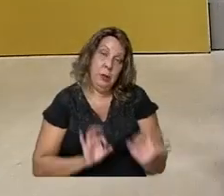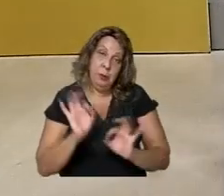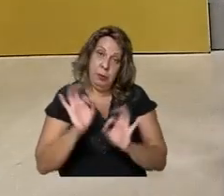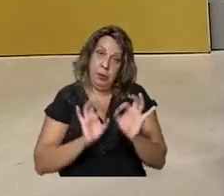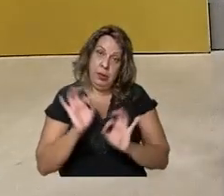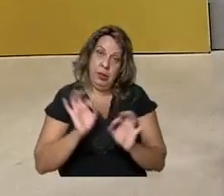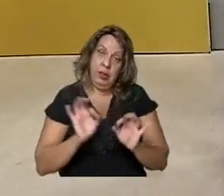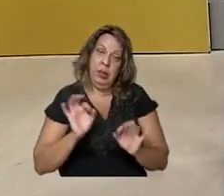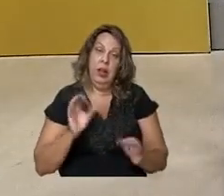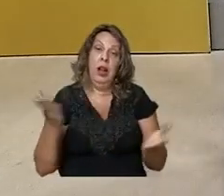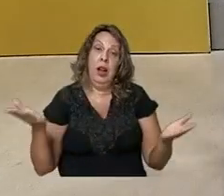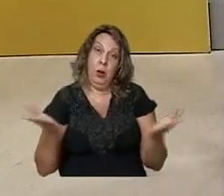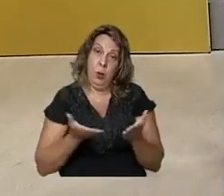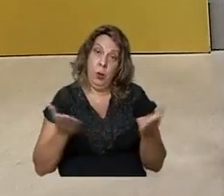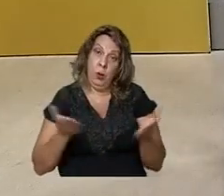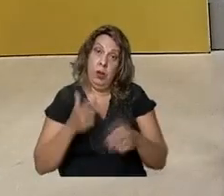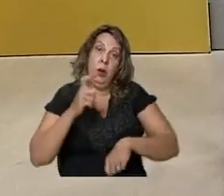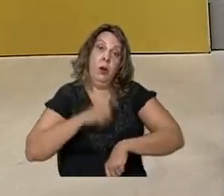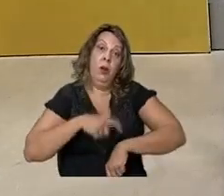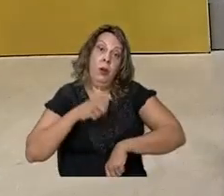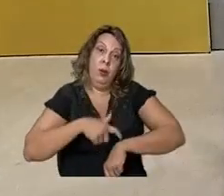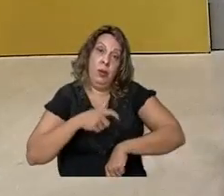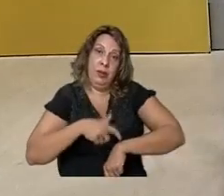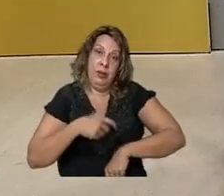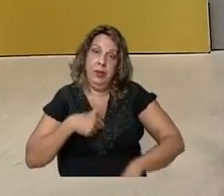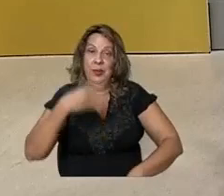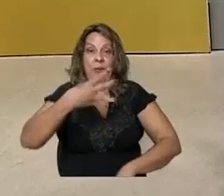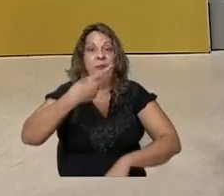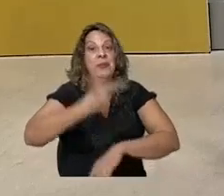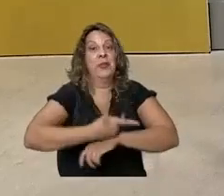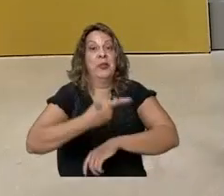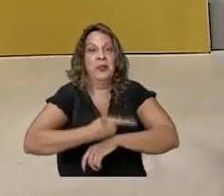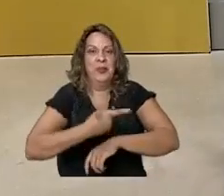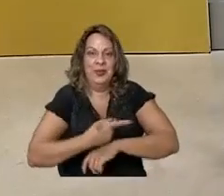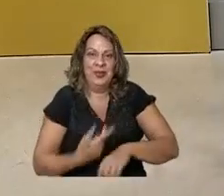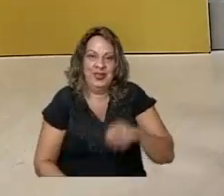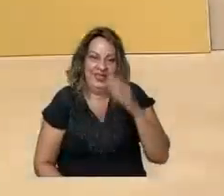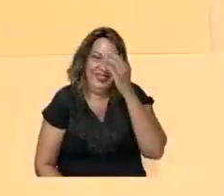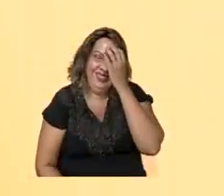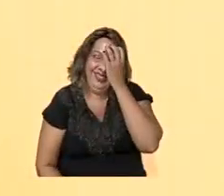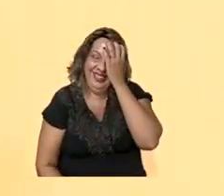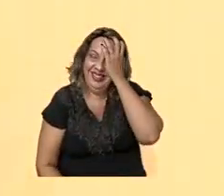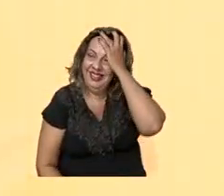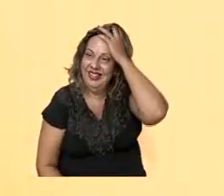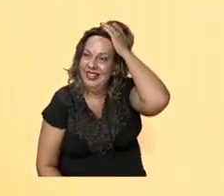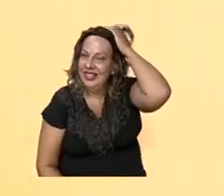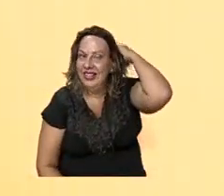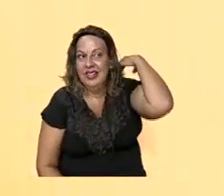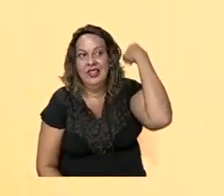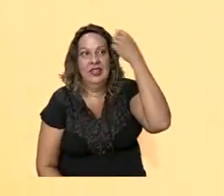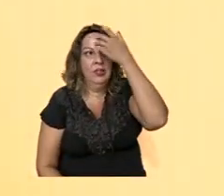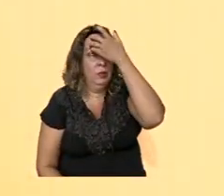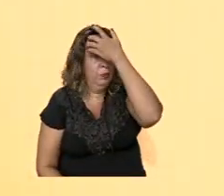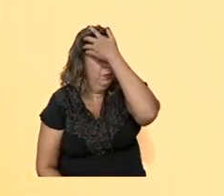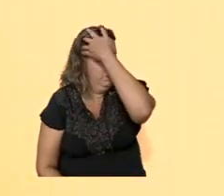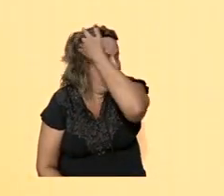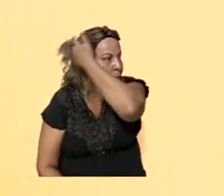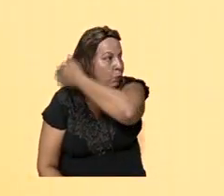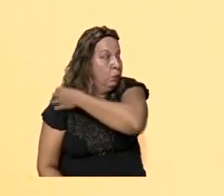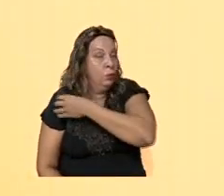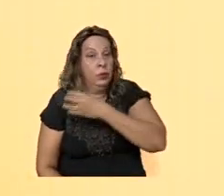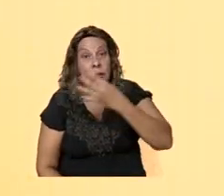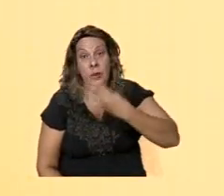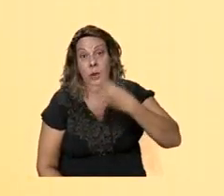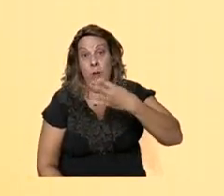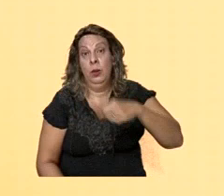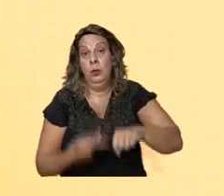para conferir bolinha por bolinha. Chegou a hora do nosso quarto prêmio! Simbora! No quarto